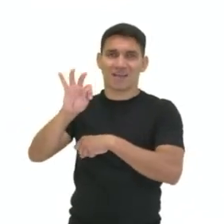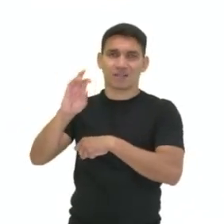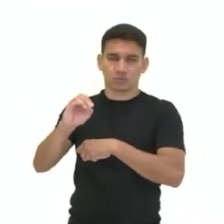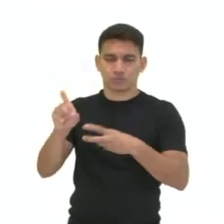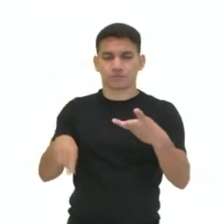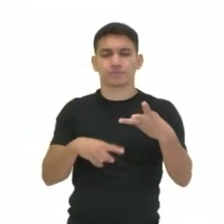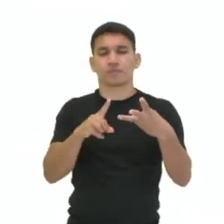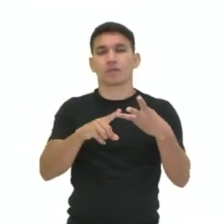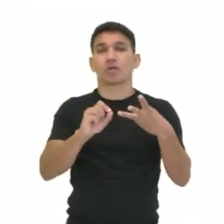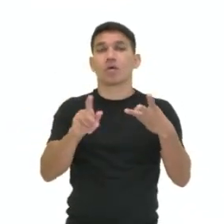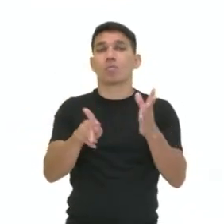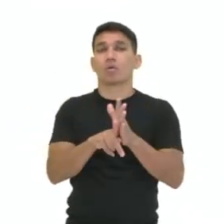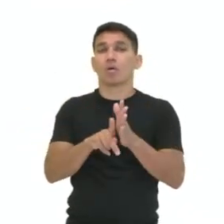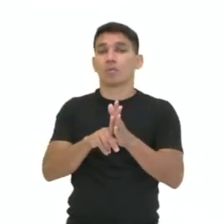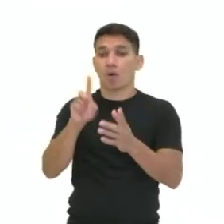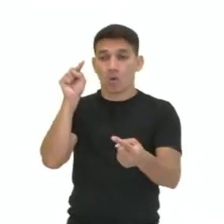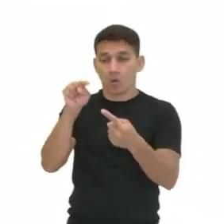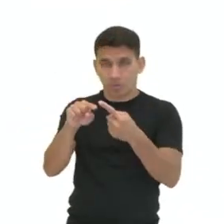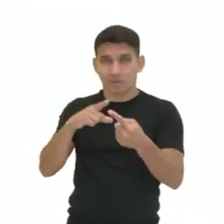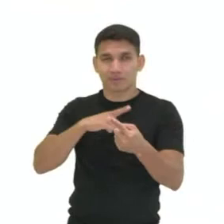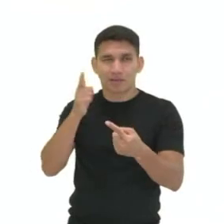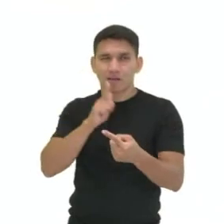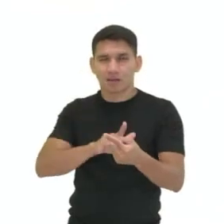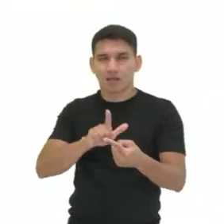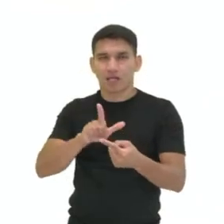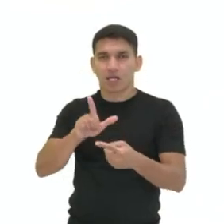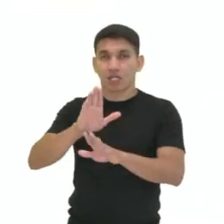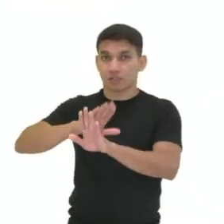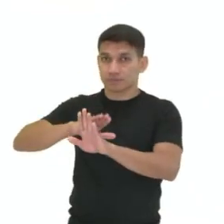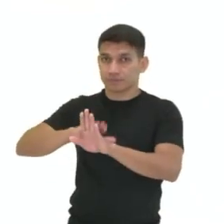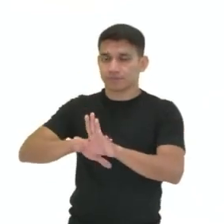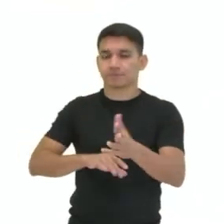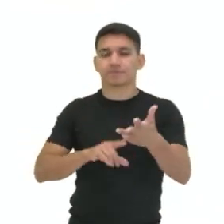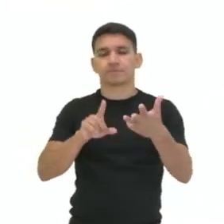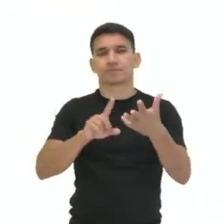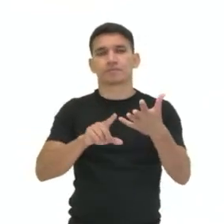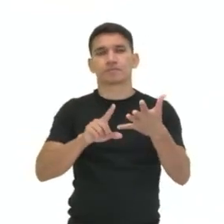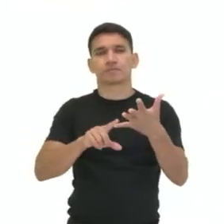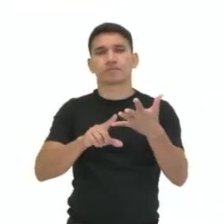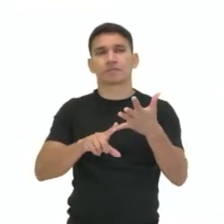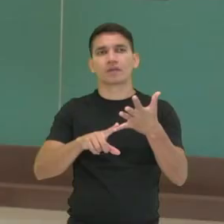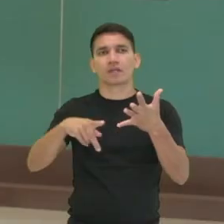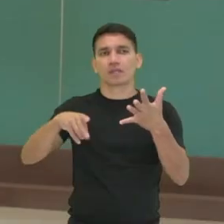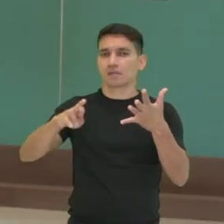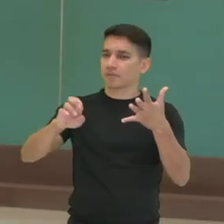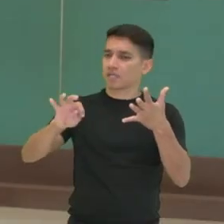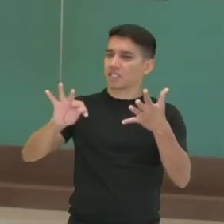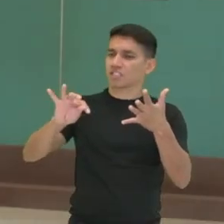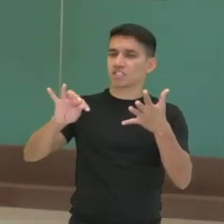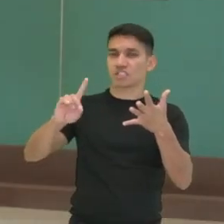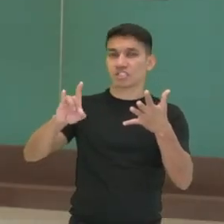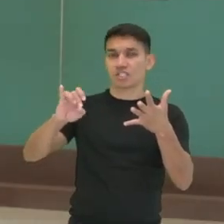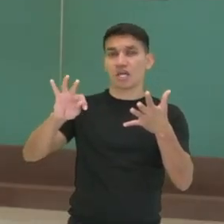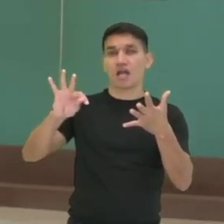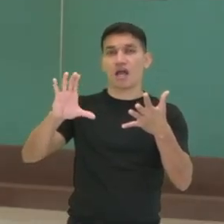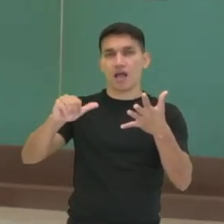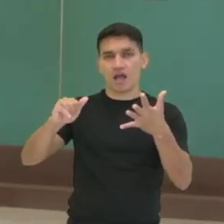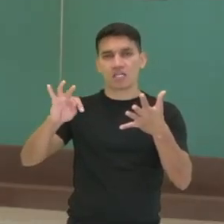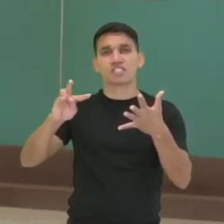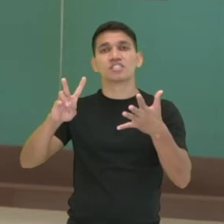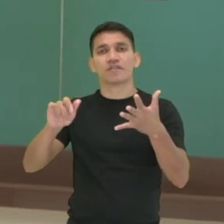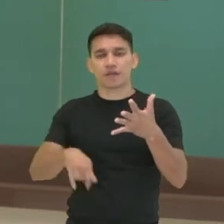objetiva indireta, predicativa, função em predicativo, e por último aqui, subjetiva, que tem a função